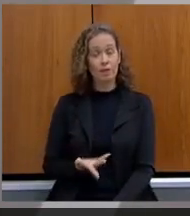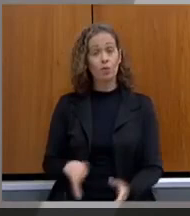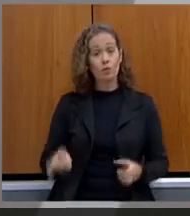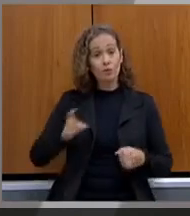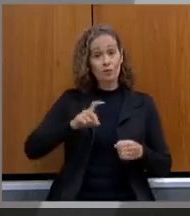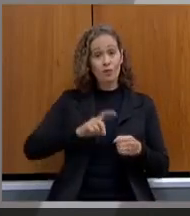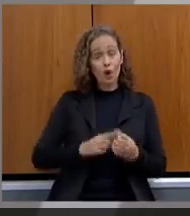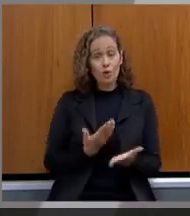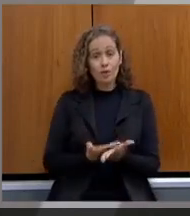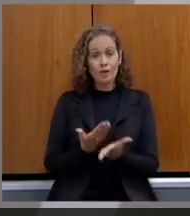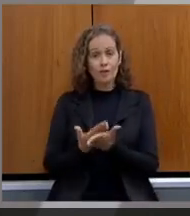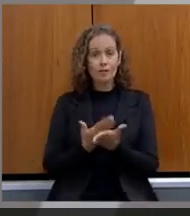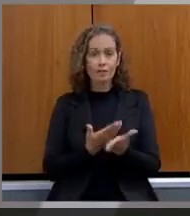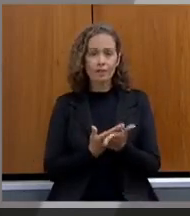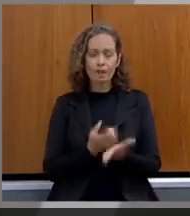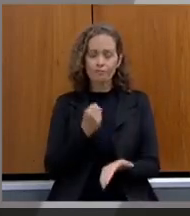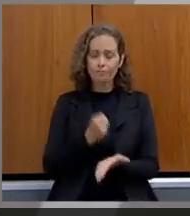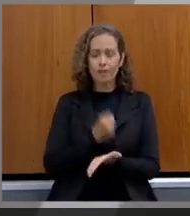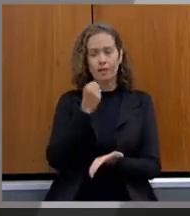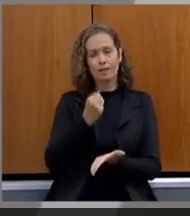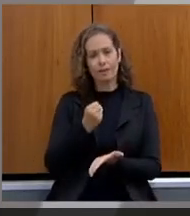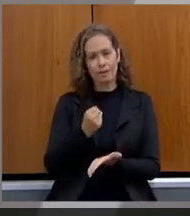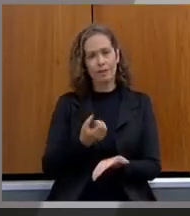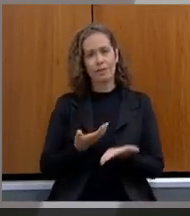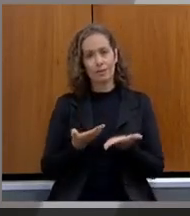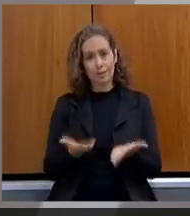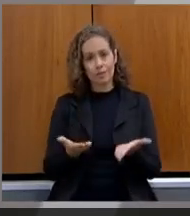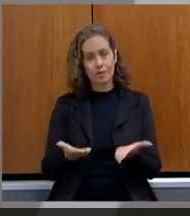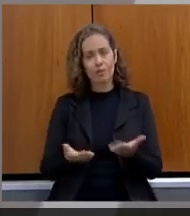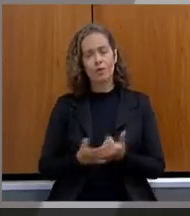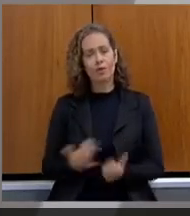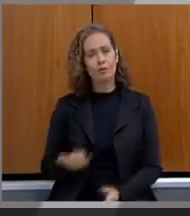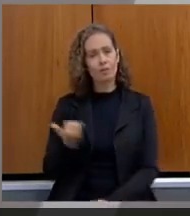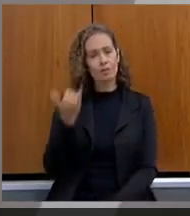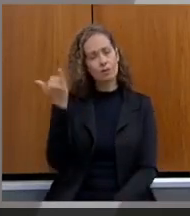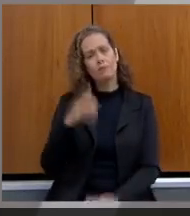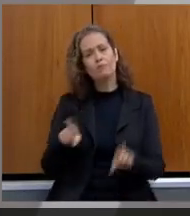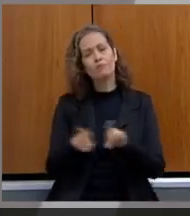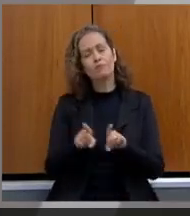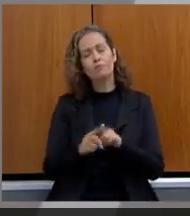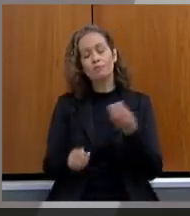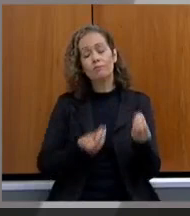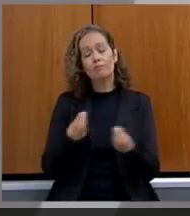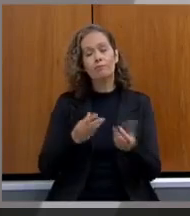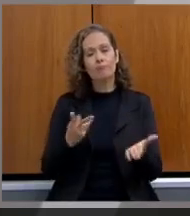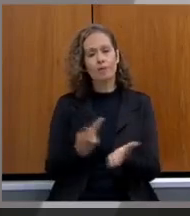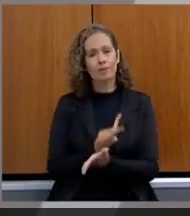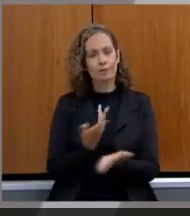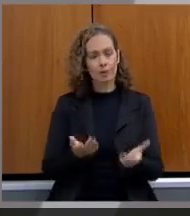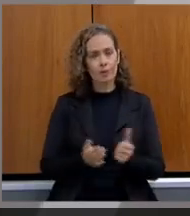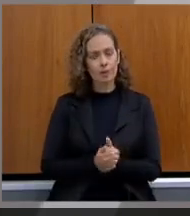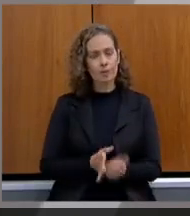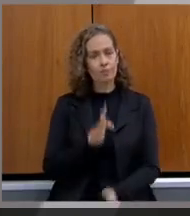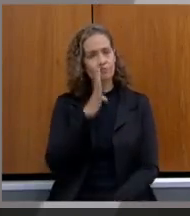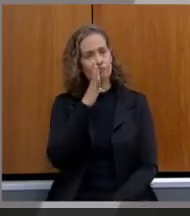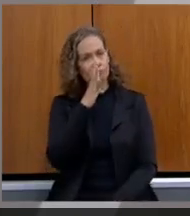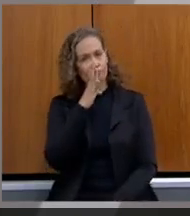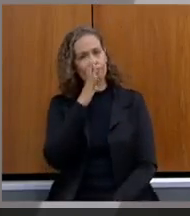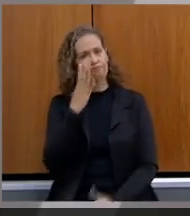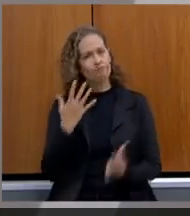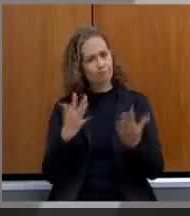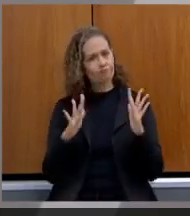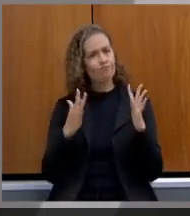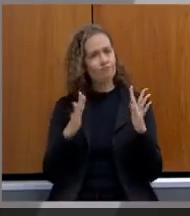tudo isso O Retorno essa importância que tem do retorno e a forma como ele está sendo feita eu admiro muito isso